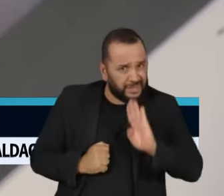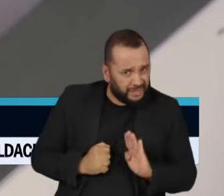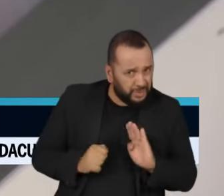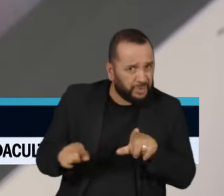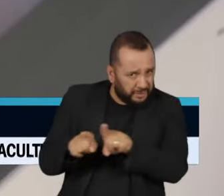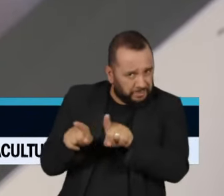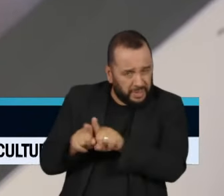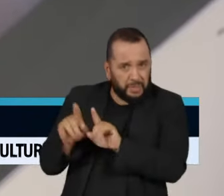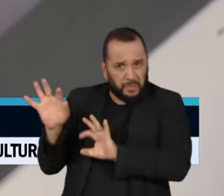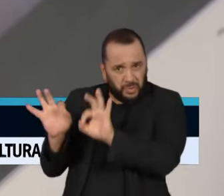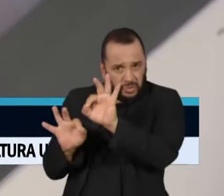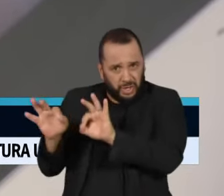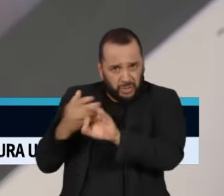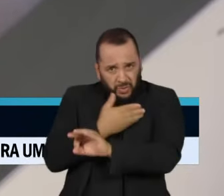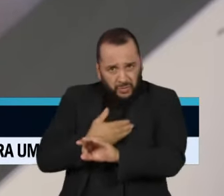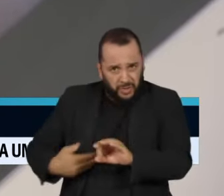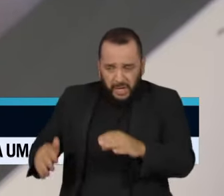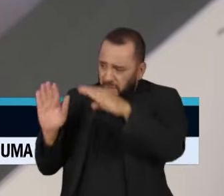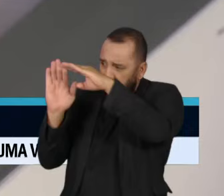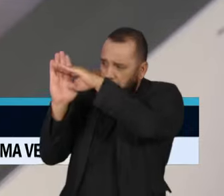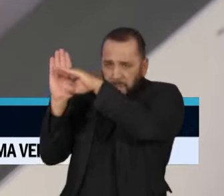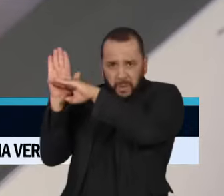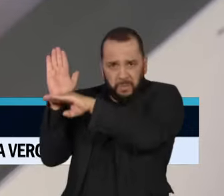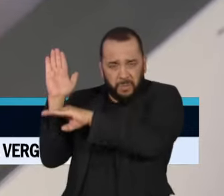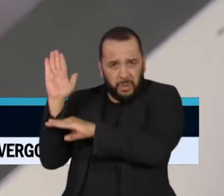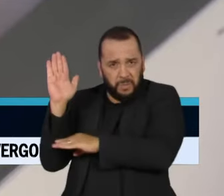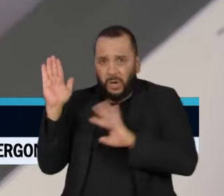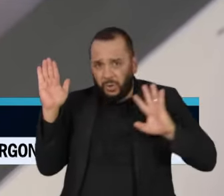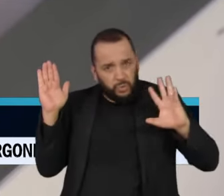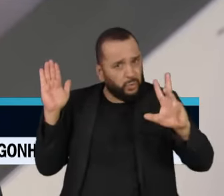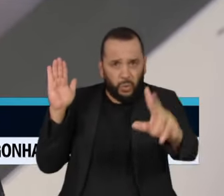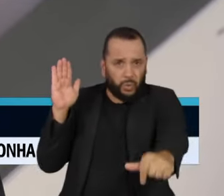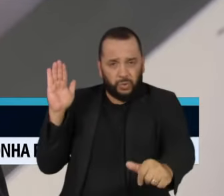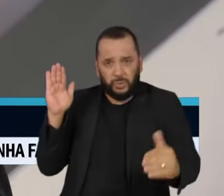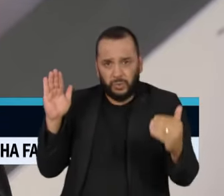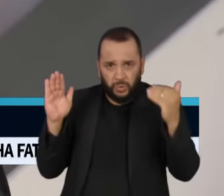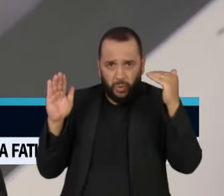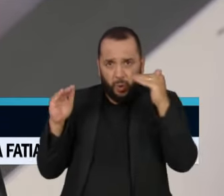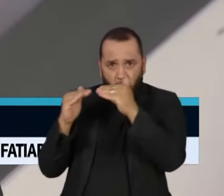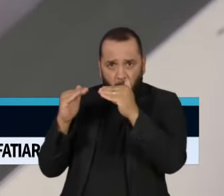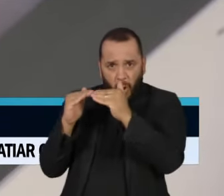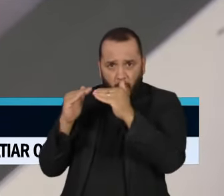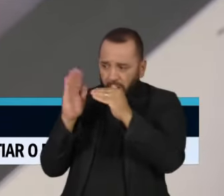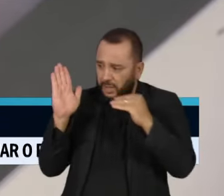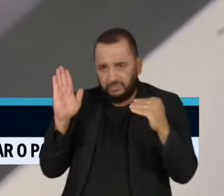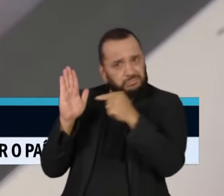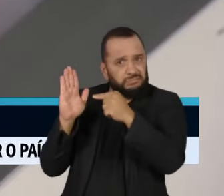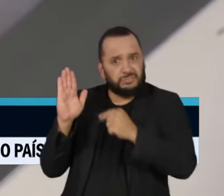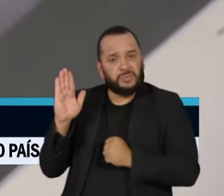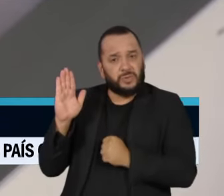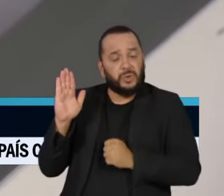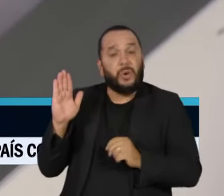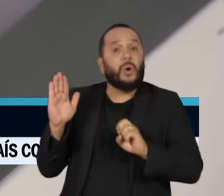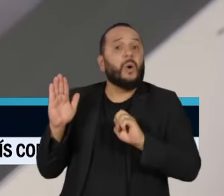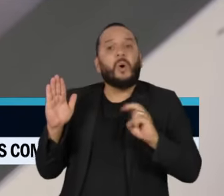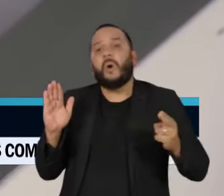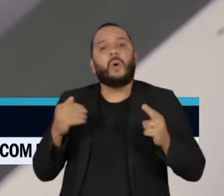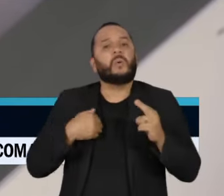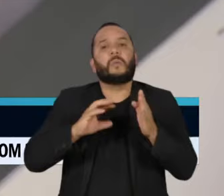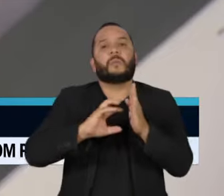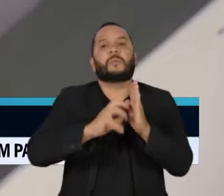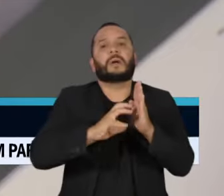presidente da República? Vai ter um programa que esses partidos vão obedecer? Ou esses partidos terão vida própria